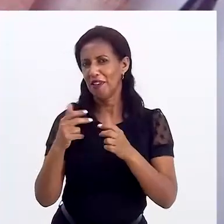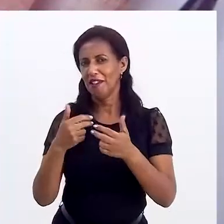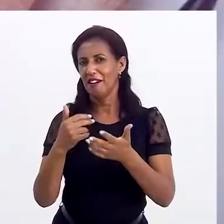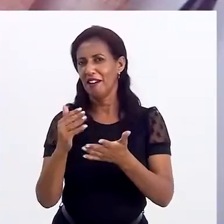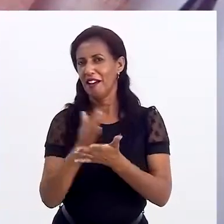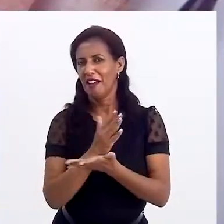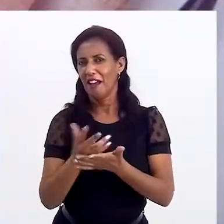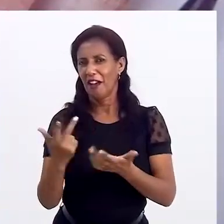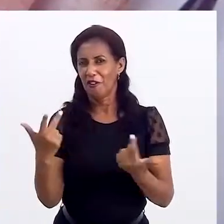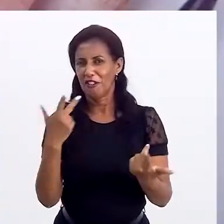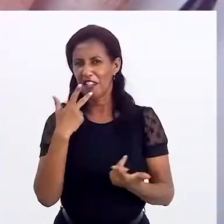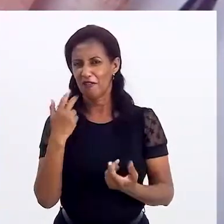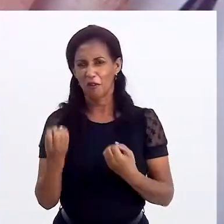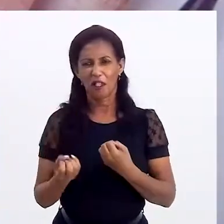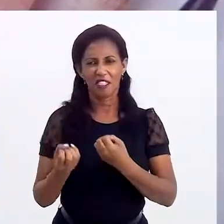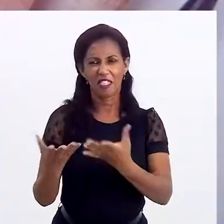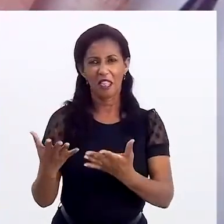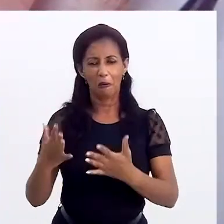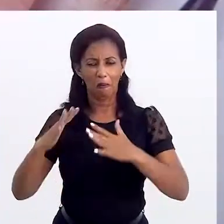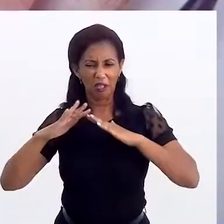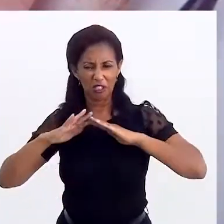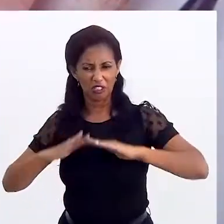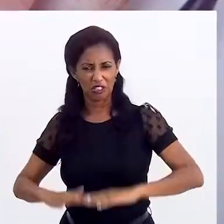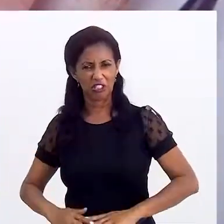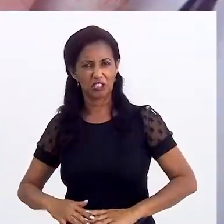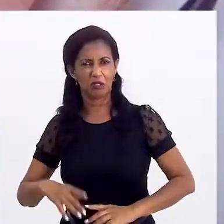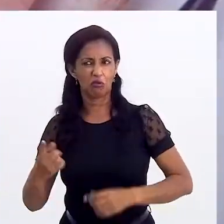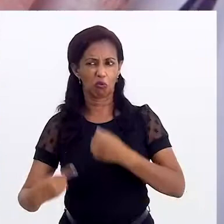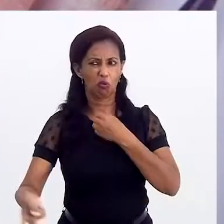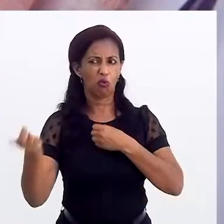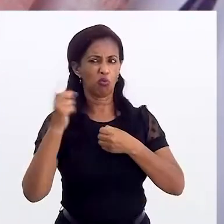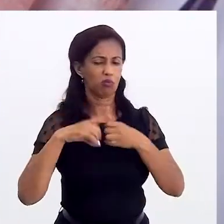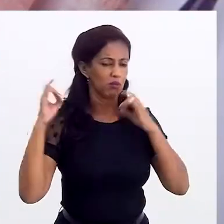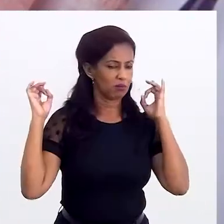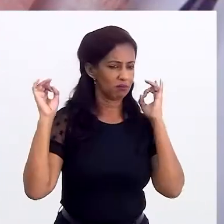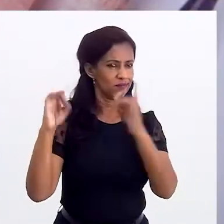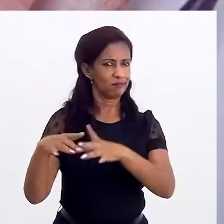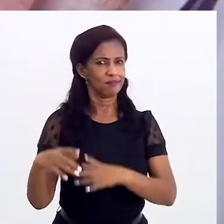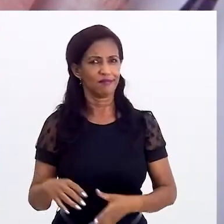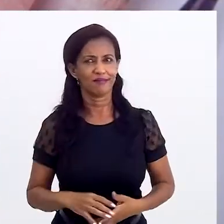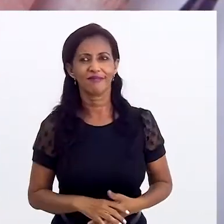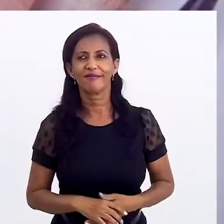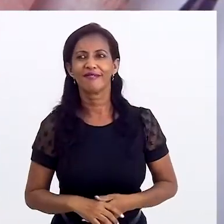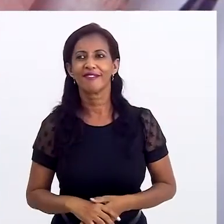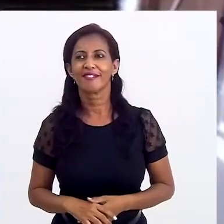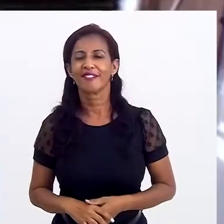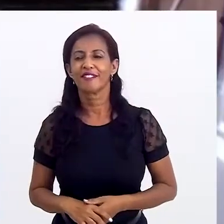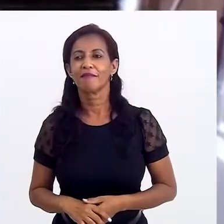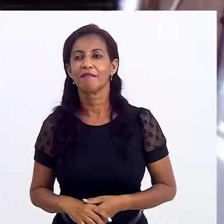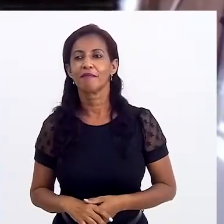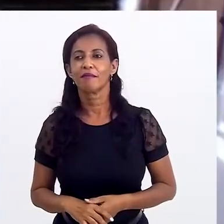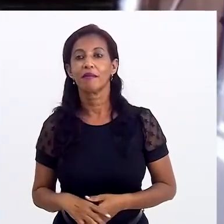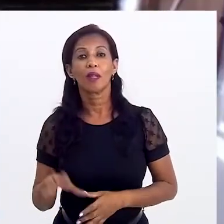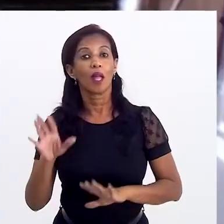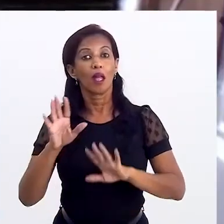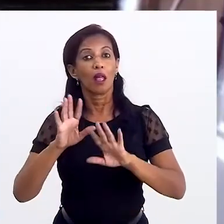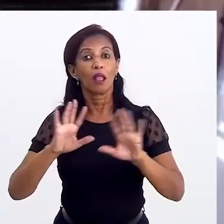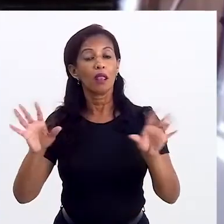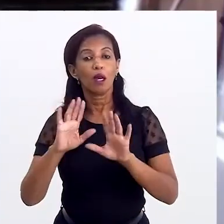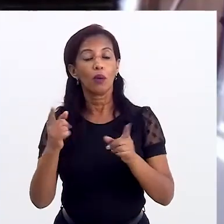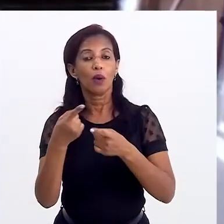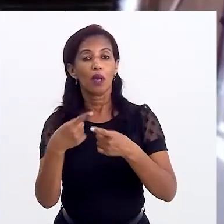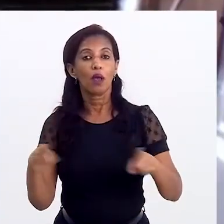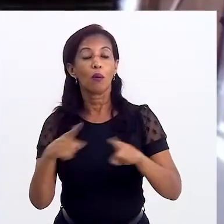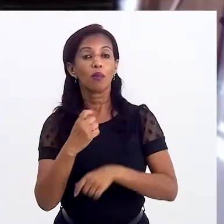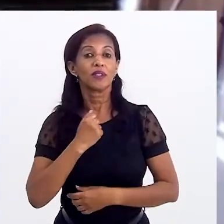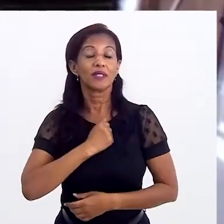alguém encheu o saco, deu pra ti, baixo astral, tô voltando pra minha terra. Não, o Deu Pra Ti é uma música